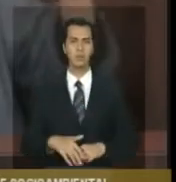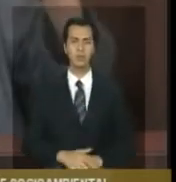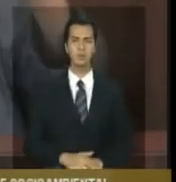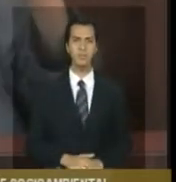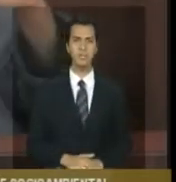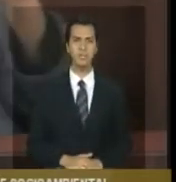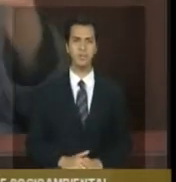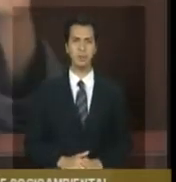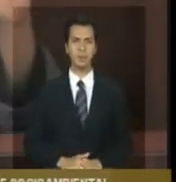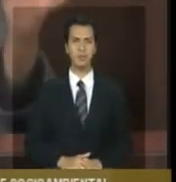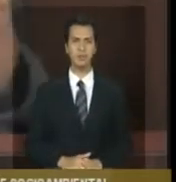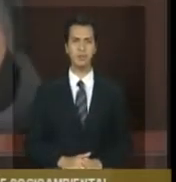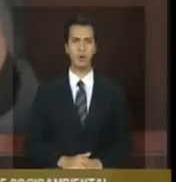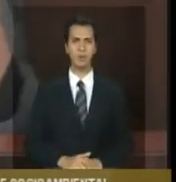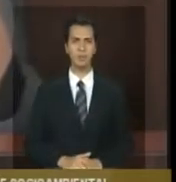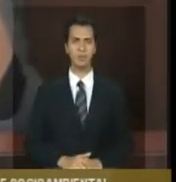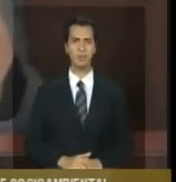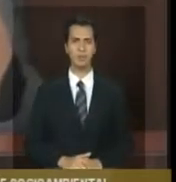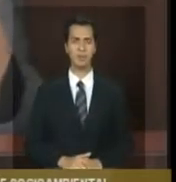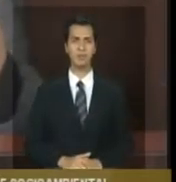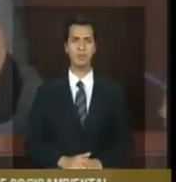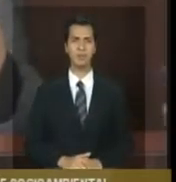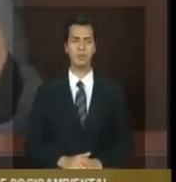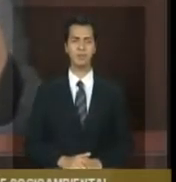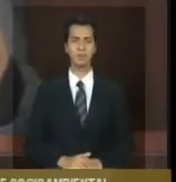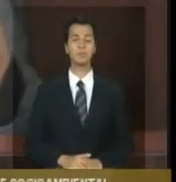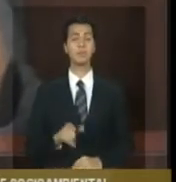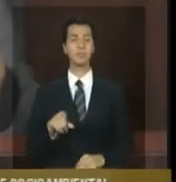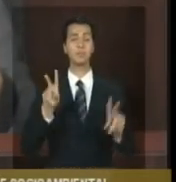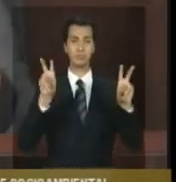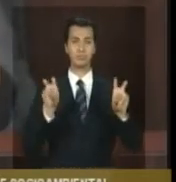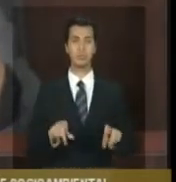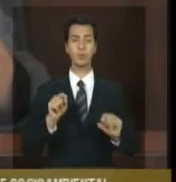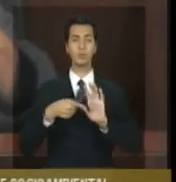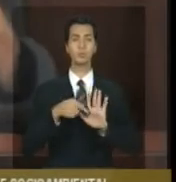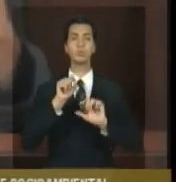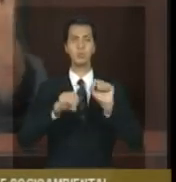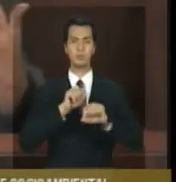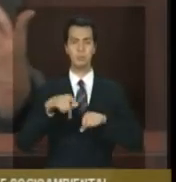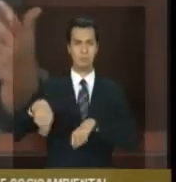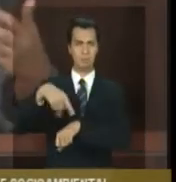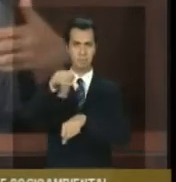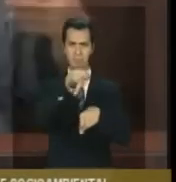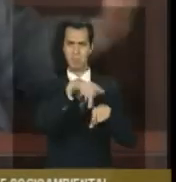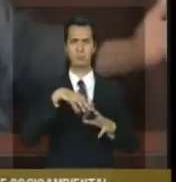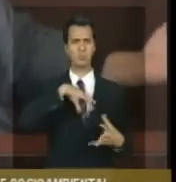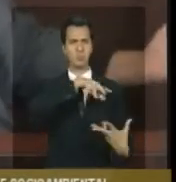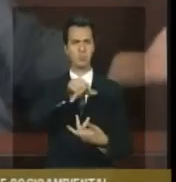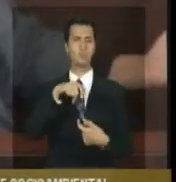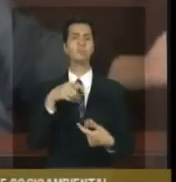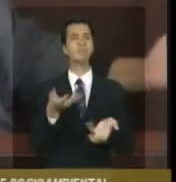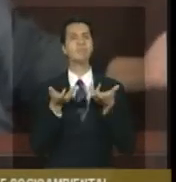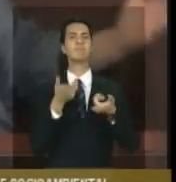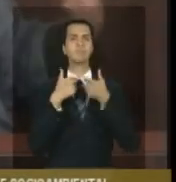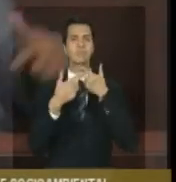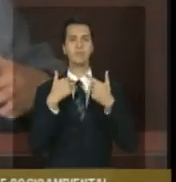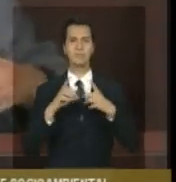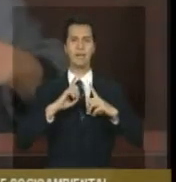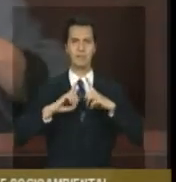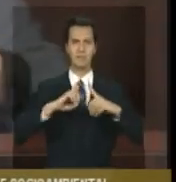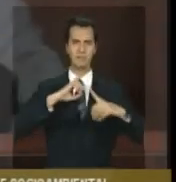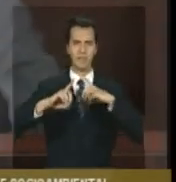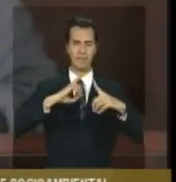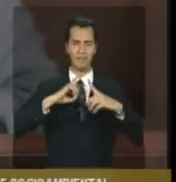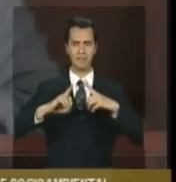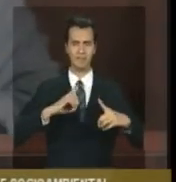dois polos ilustram aquilo que, na realidade, os países, todos os países do mundo querem discutir.